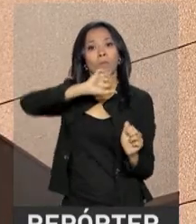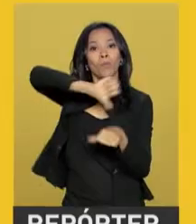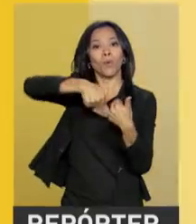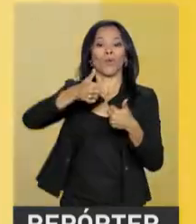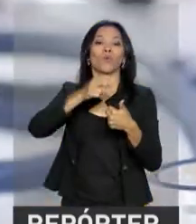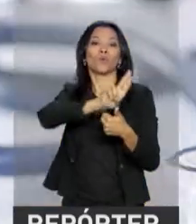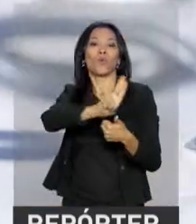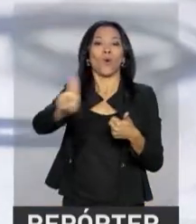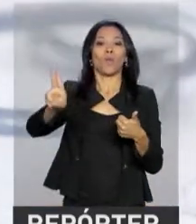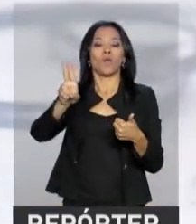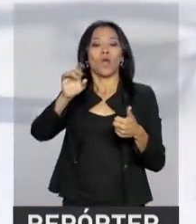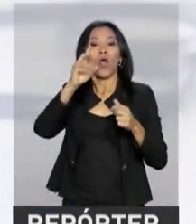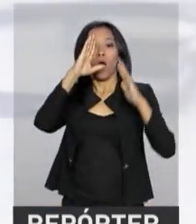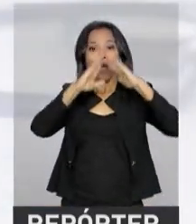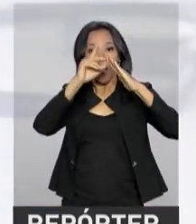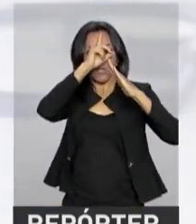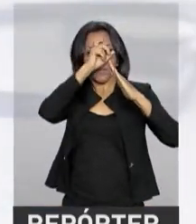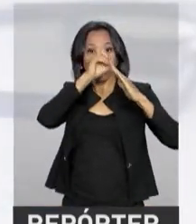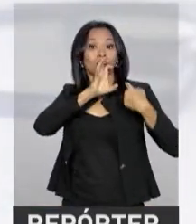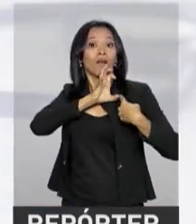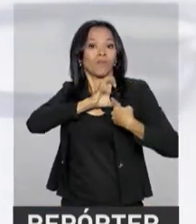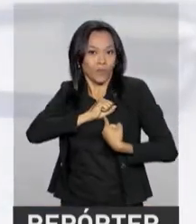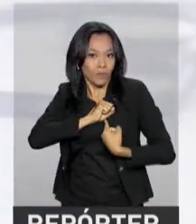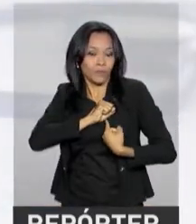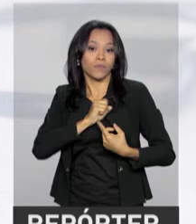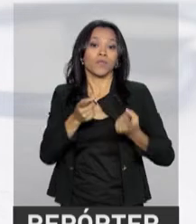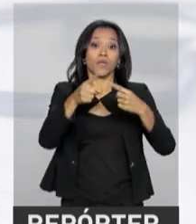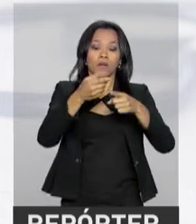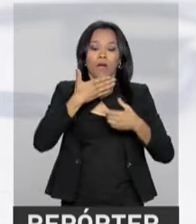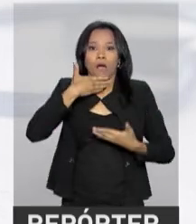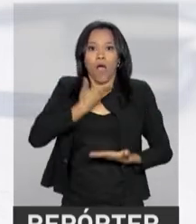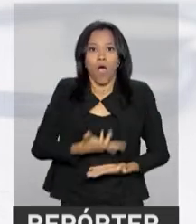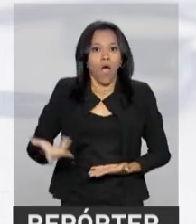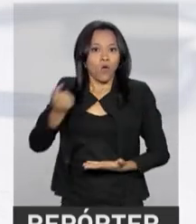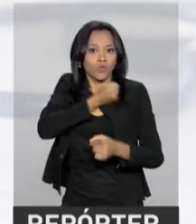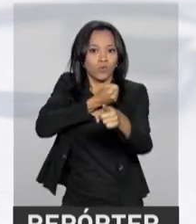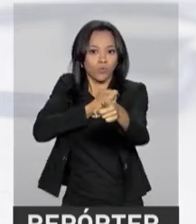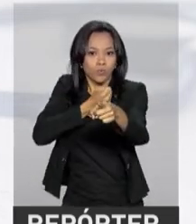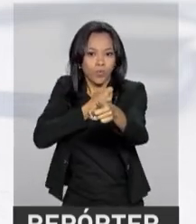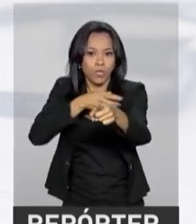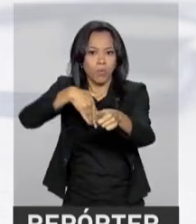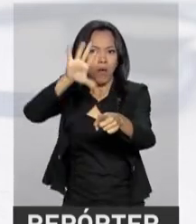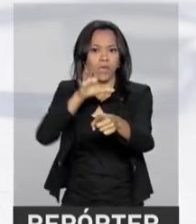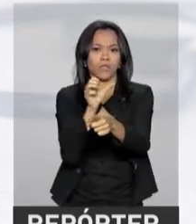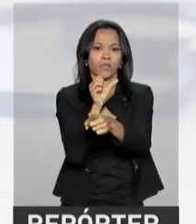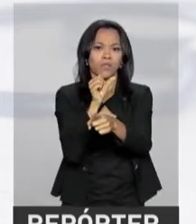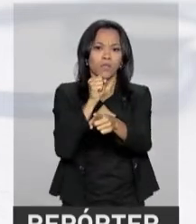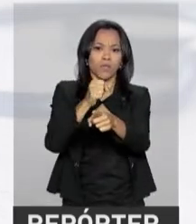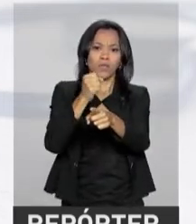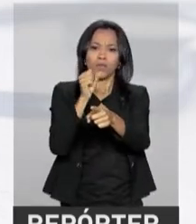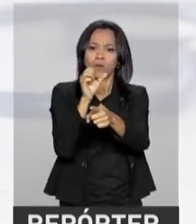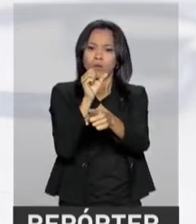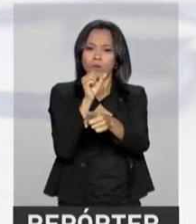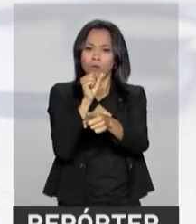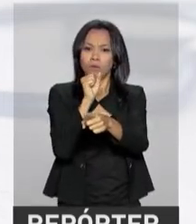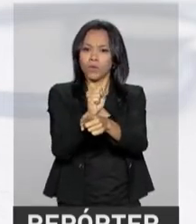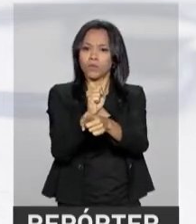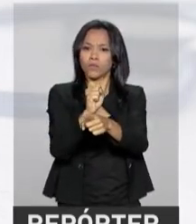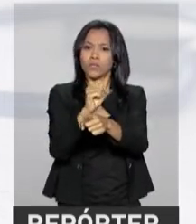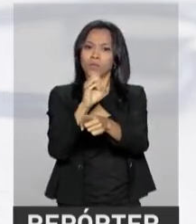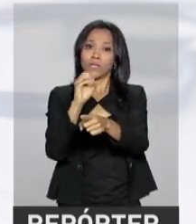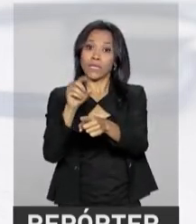amor os números impressionam só em 2017 foram mais de 880 mil atendimentos a mais de